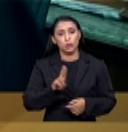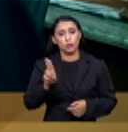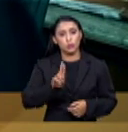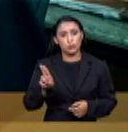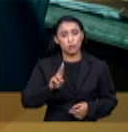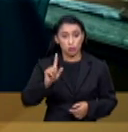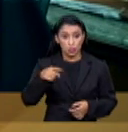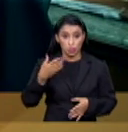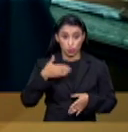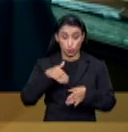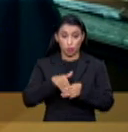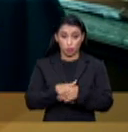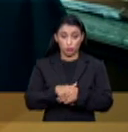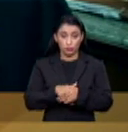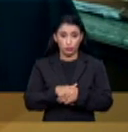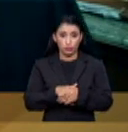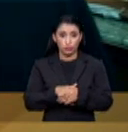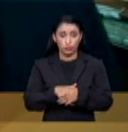o meu voto, né,